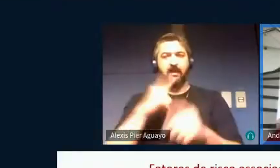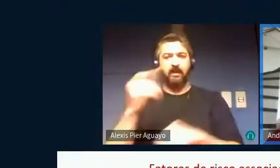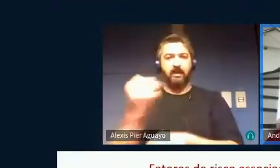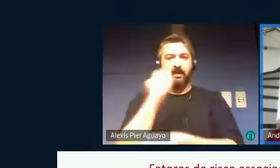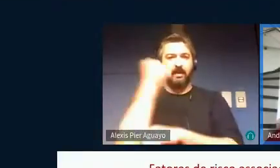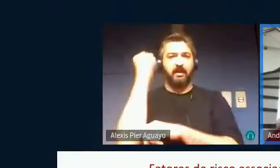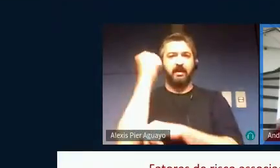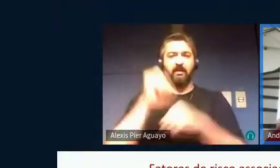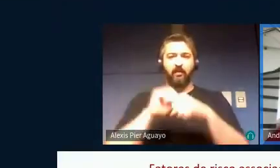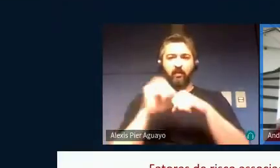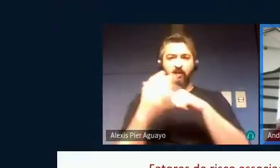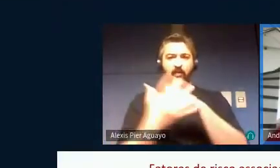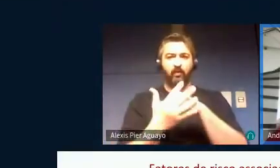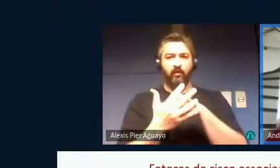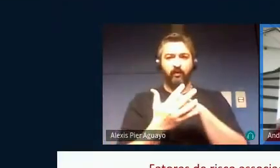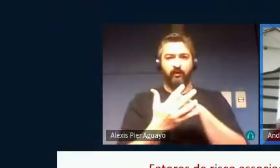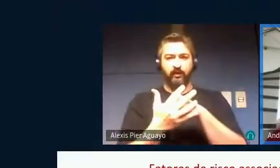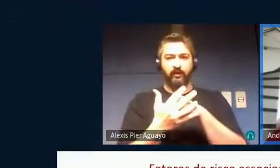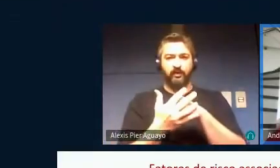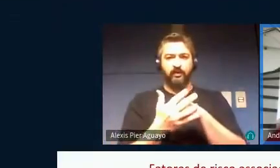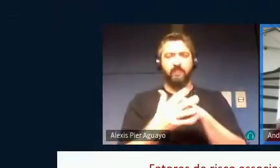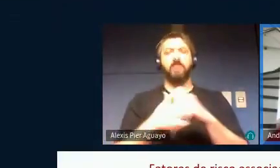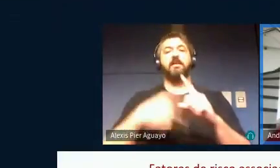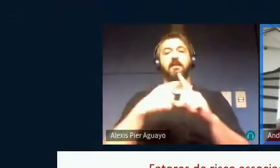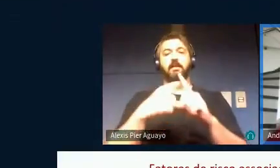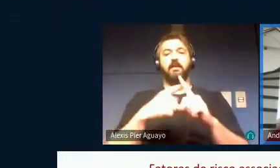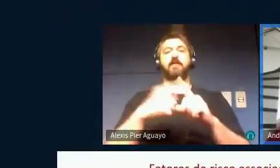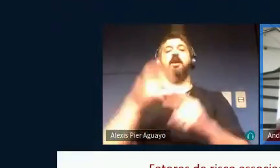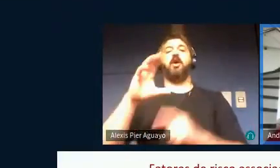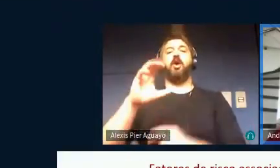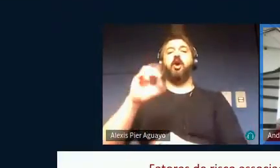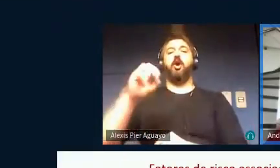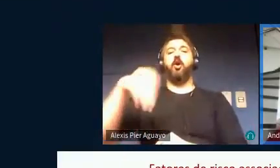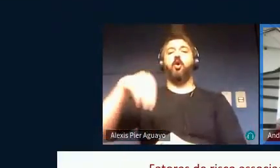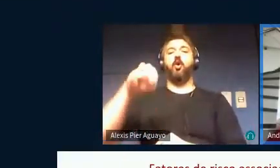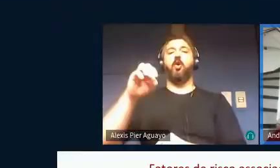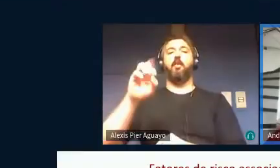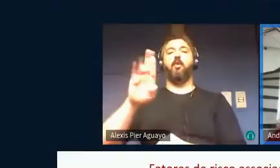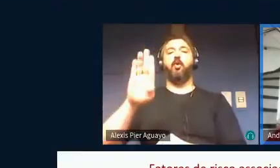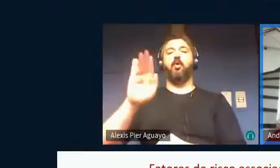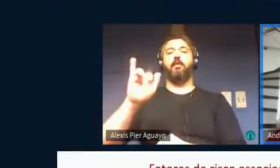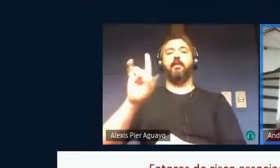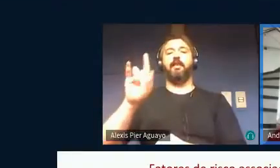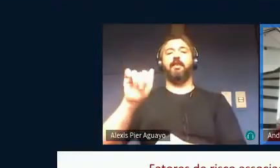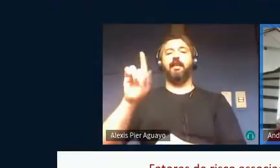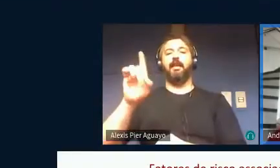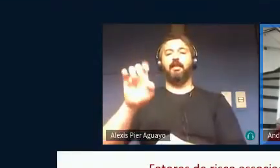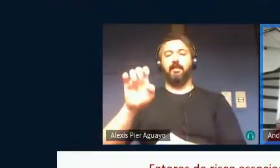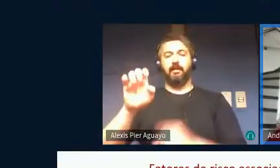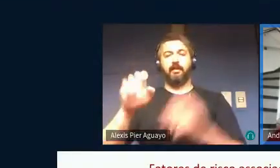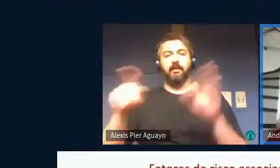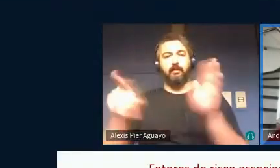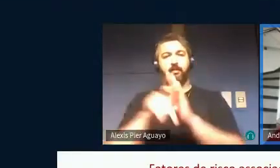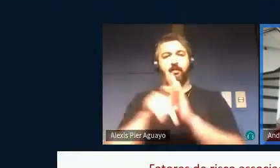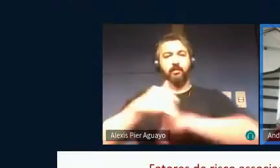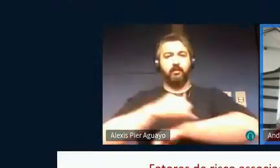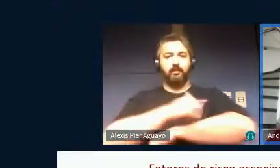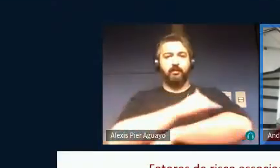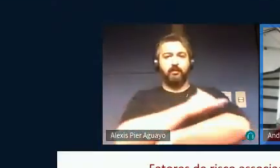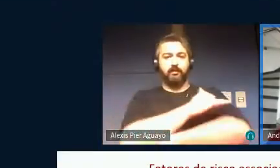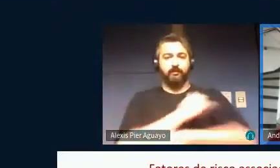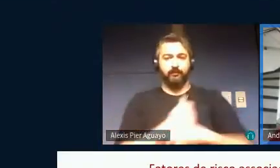Covid com as comorbidades relacionadas à obesidade. Por que eu estou falando relacionada? Porque a hipertensão e o